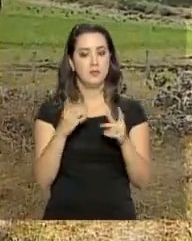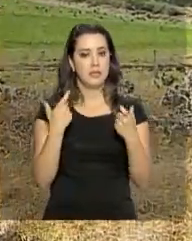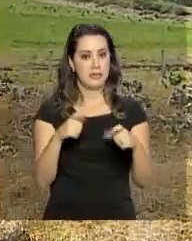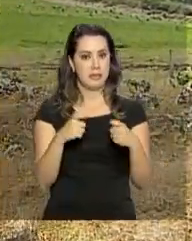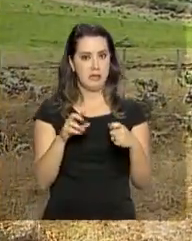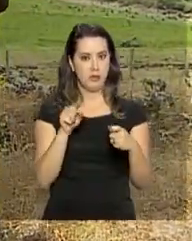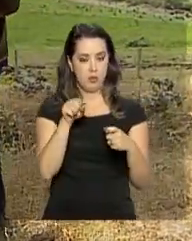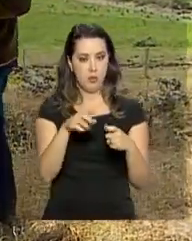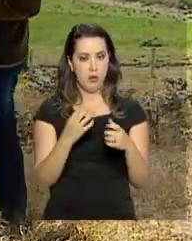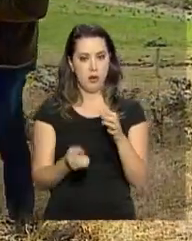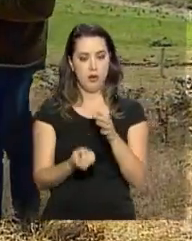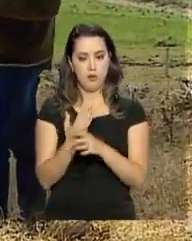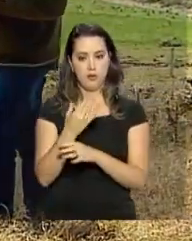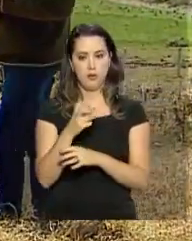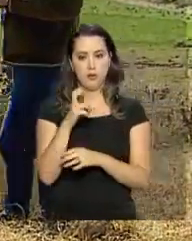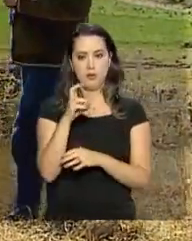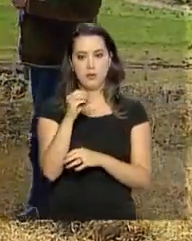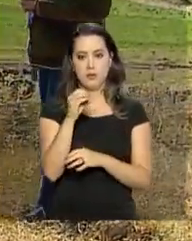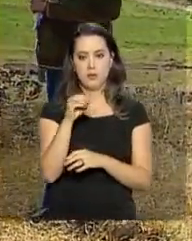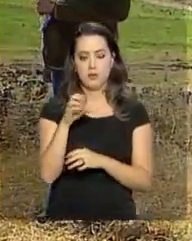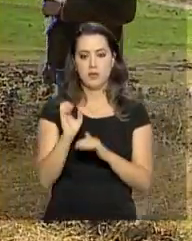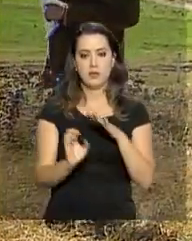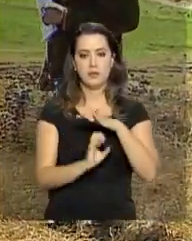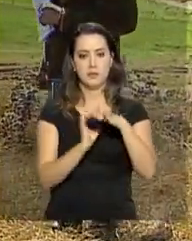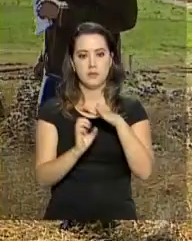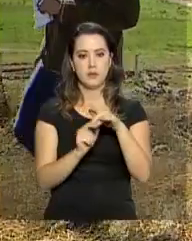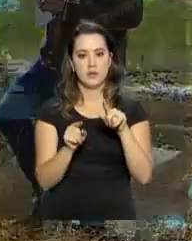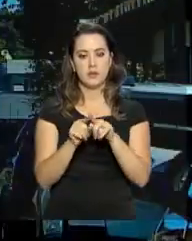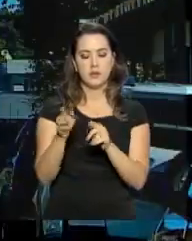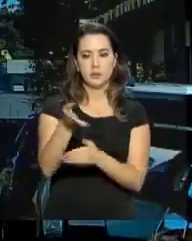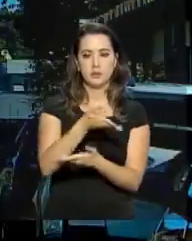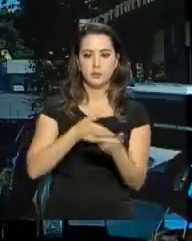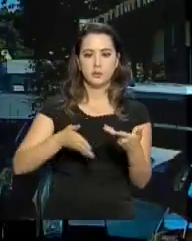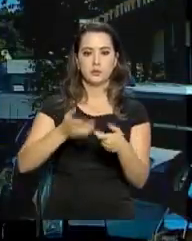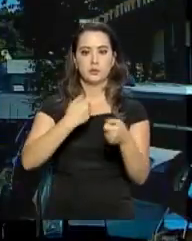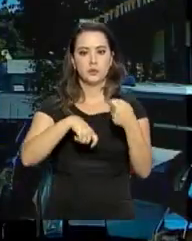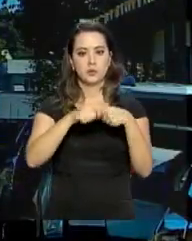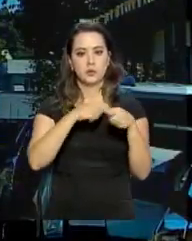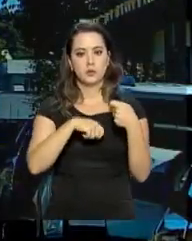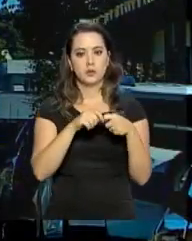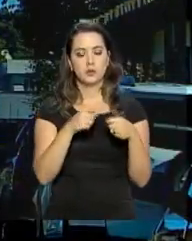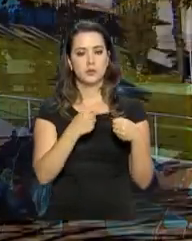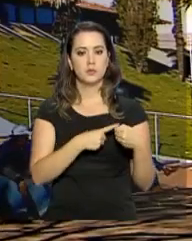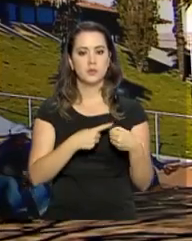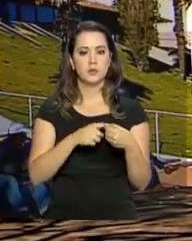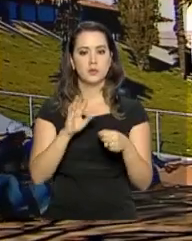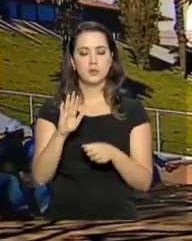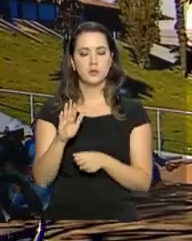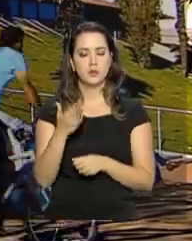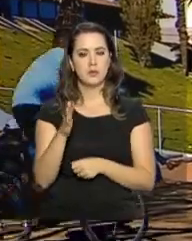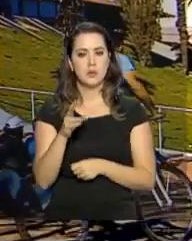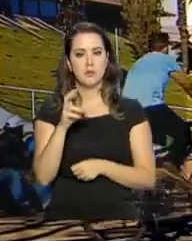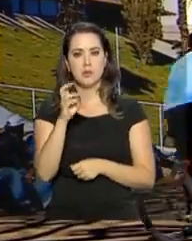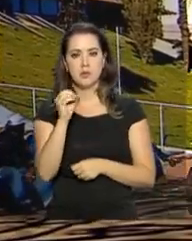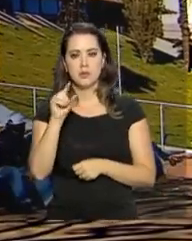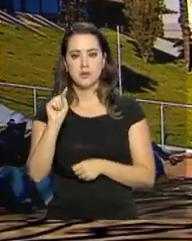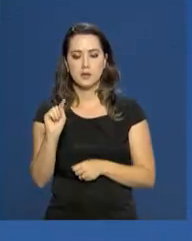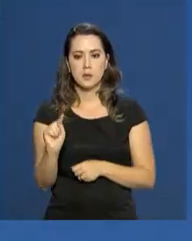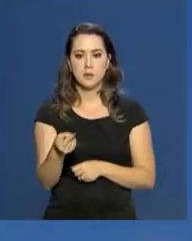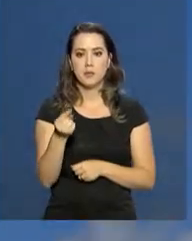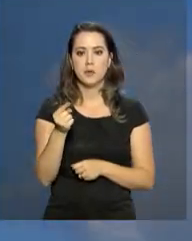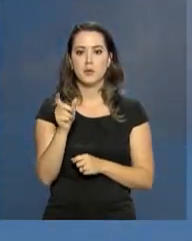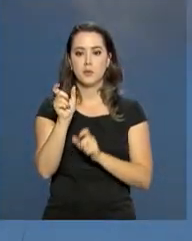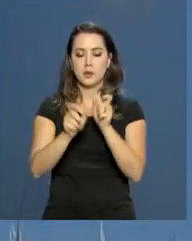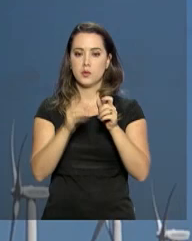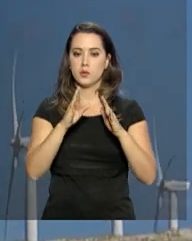cria até 500 postos de trabalho e movimente a economia da cidade que tem cerca de 50 mil habitantes